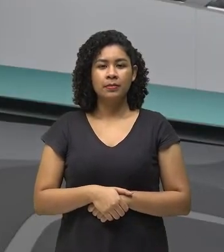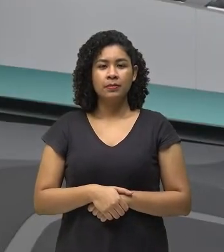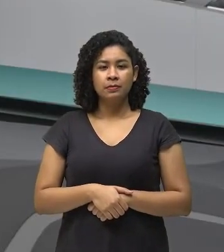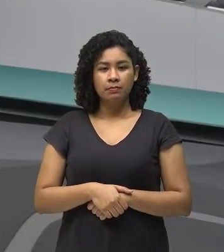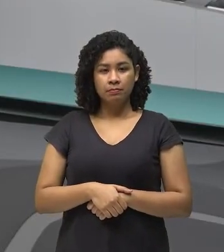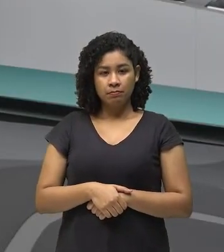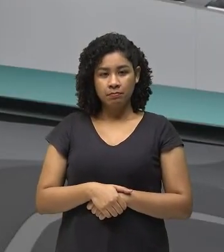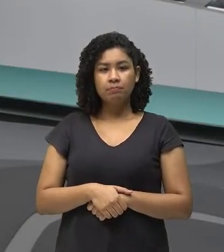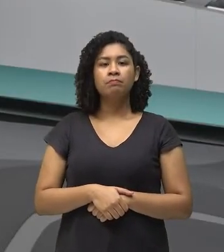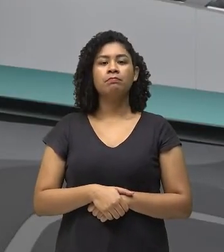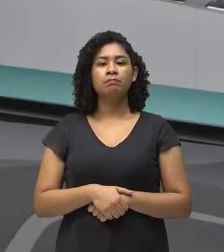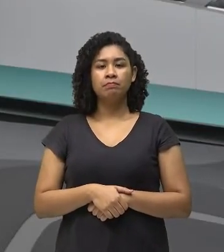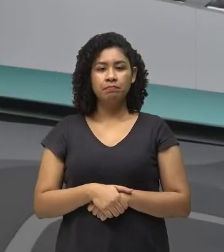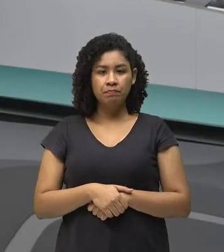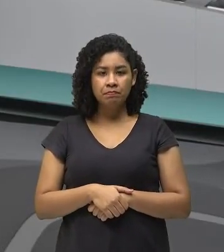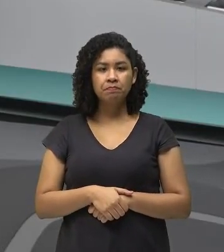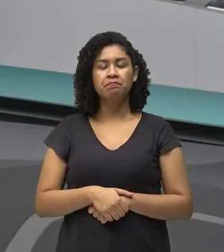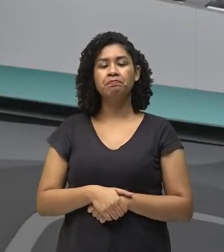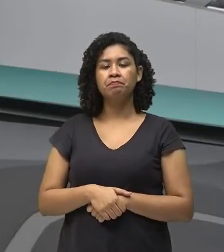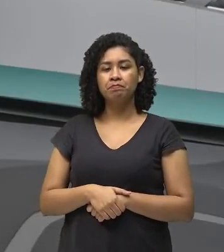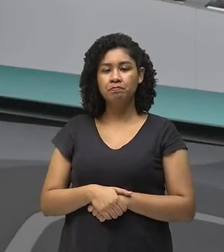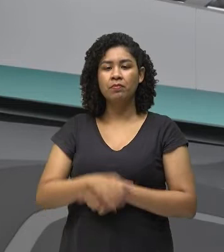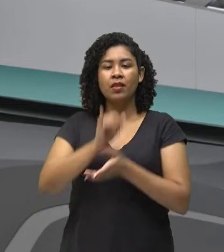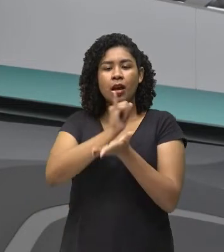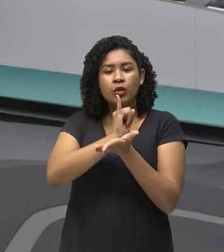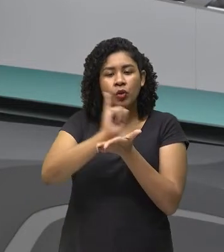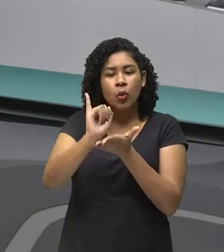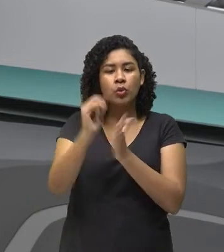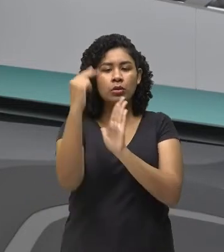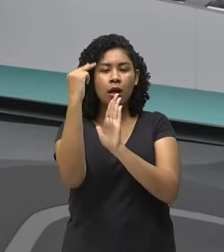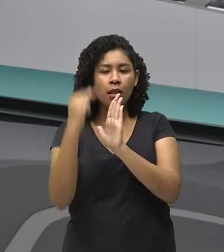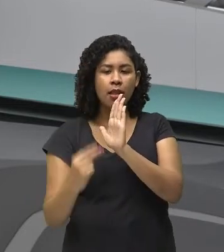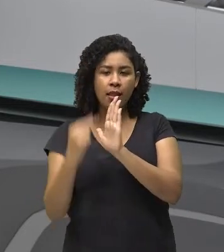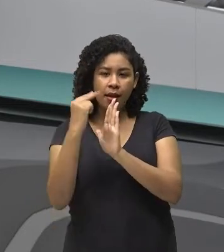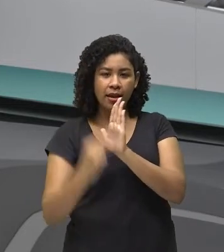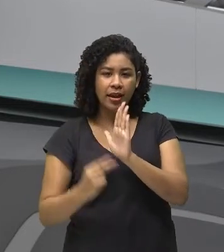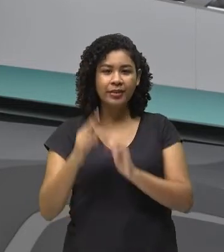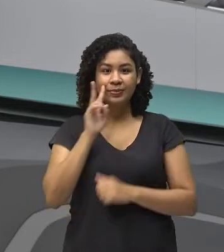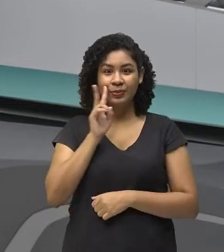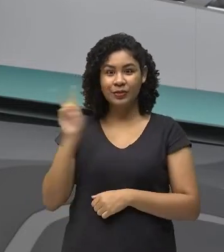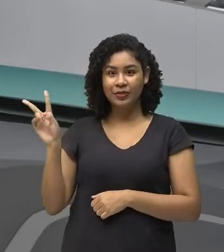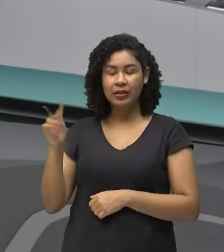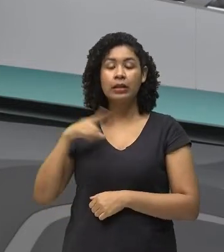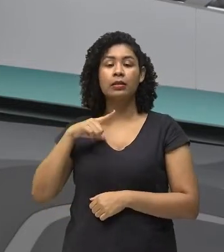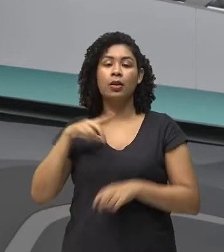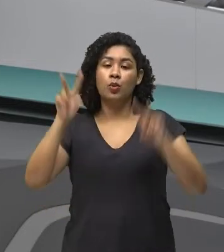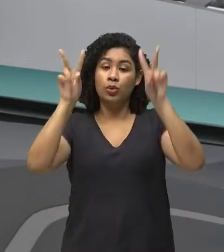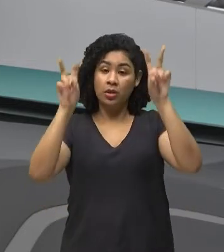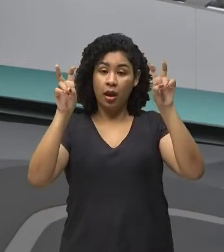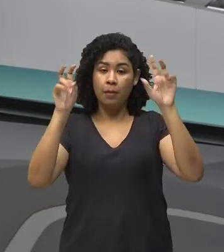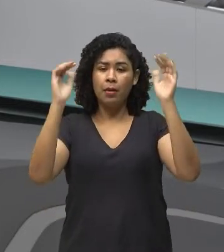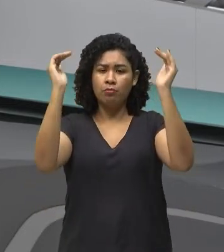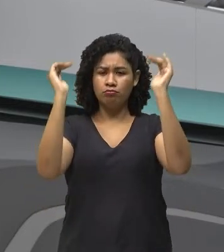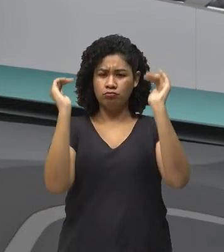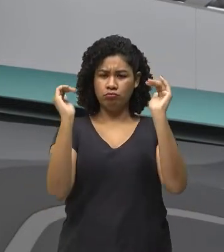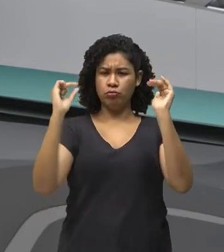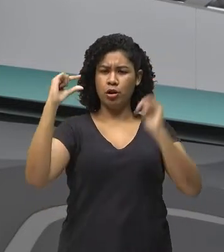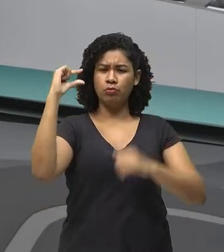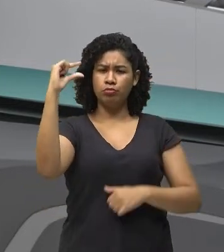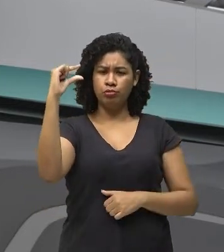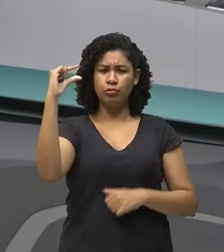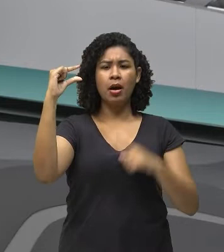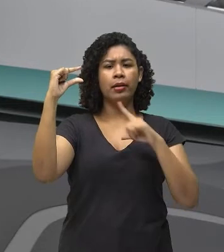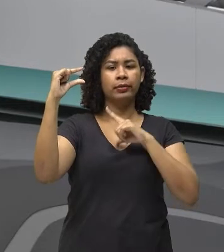Leia o subtítulo e a introdução. Olha só. Então, logo depois do título, né, você tem o subtítulo